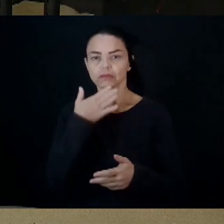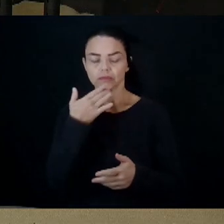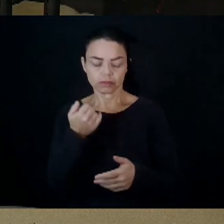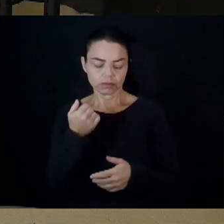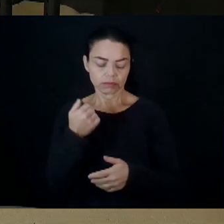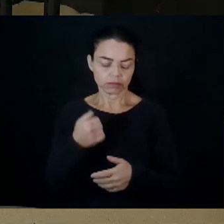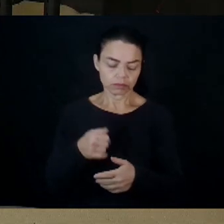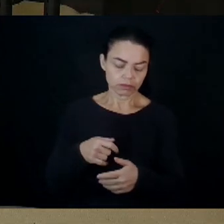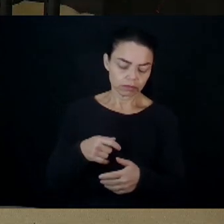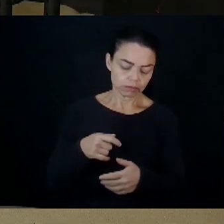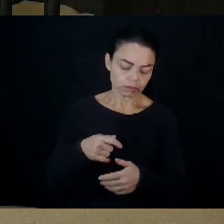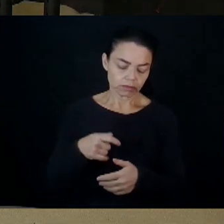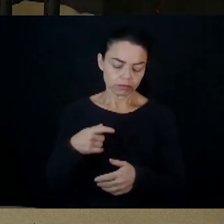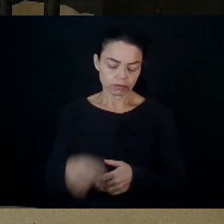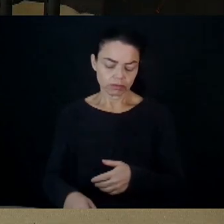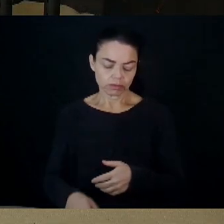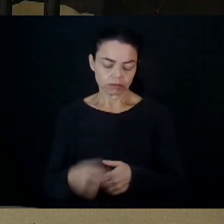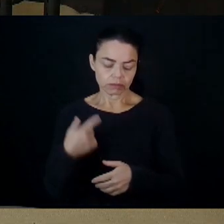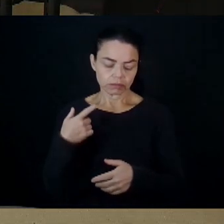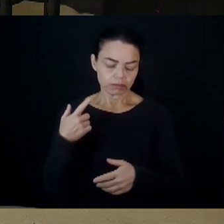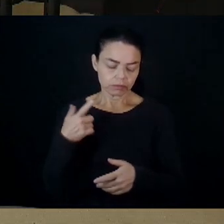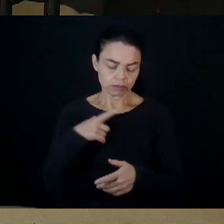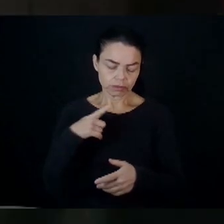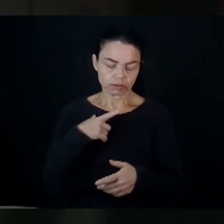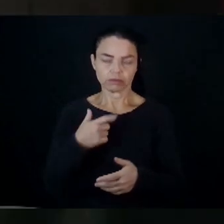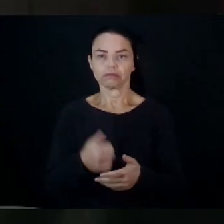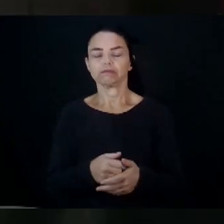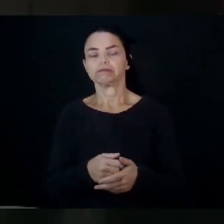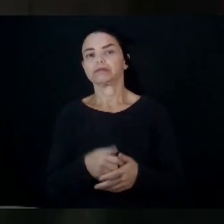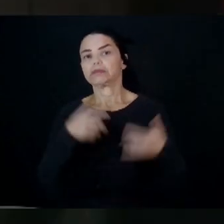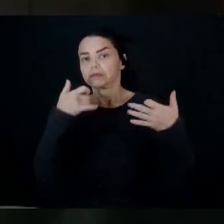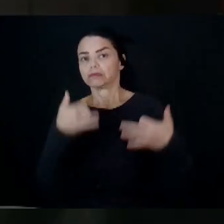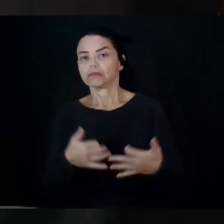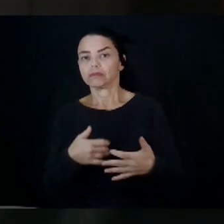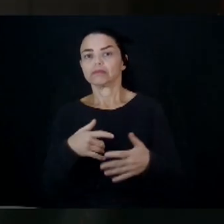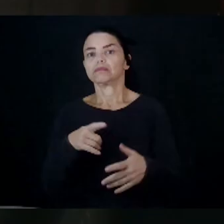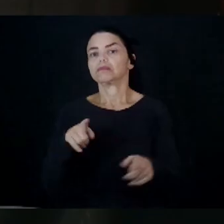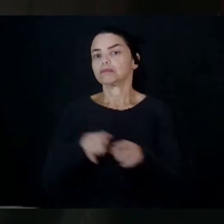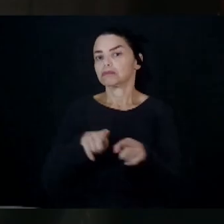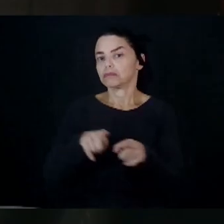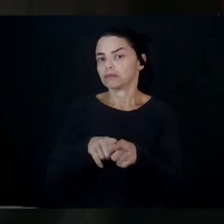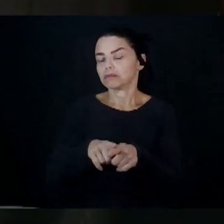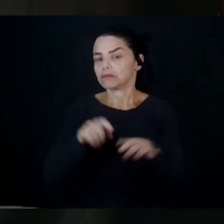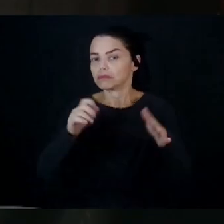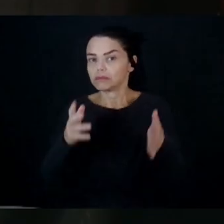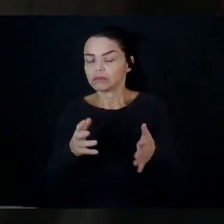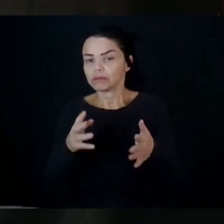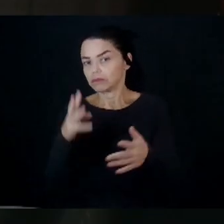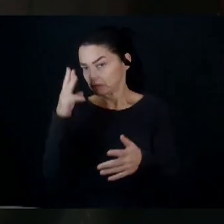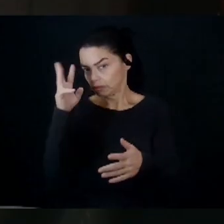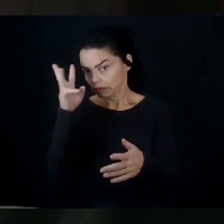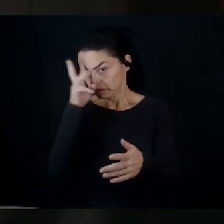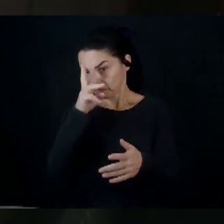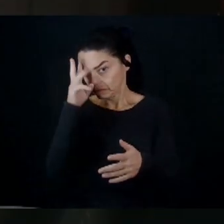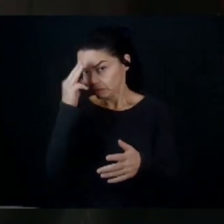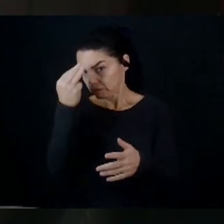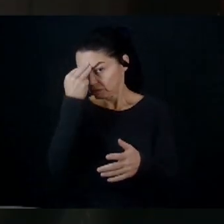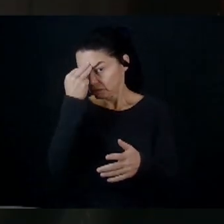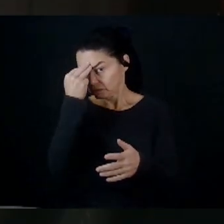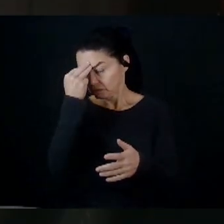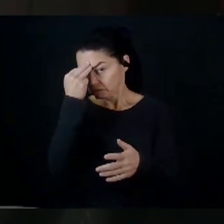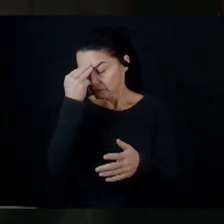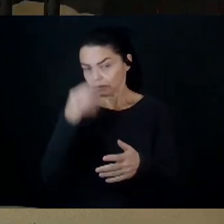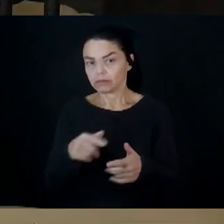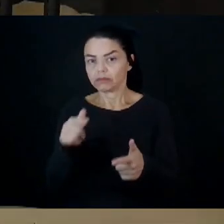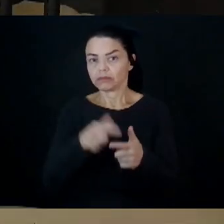que tem sido quebrado. A gente já falou bastante aqui no programa também. E já que a gente está falando de memória, vamos falar dessa névoa mental aí, doutor, explica pra